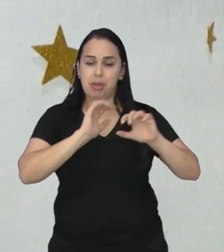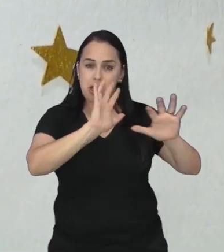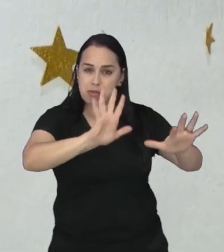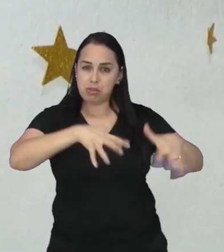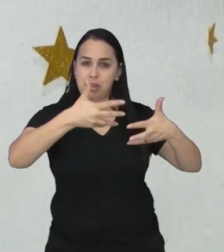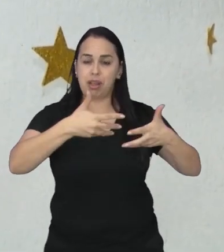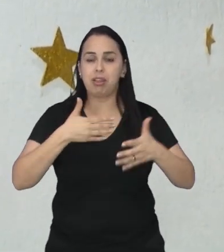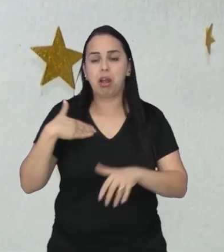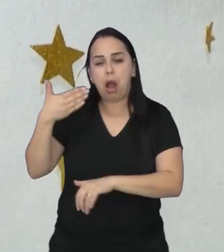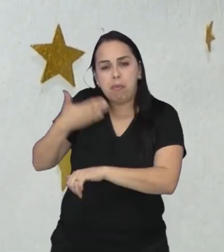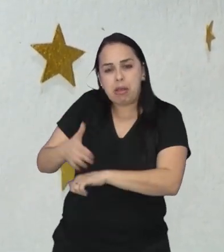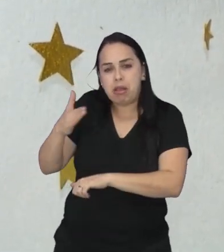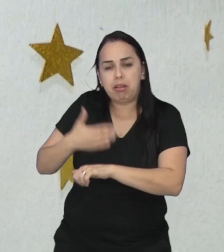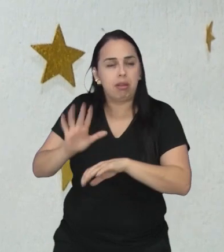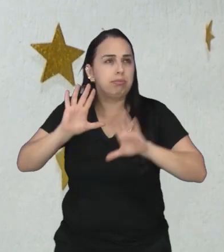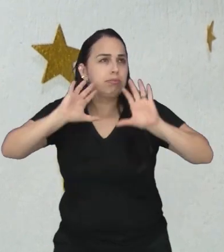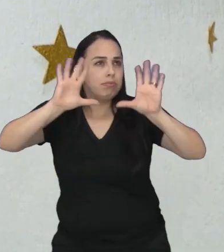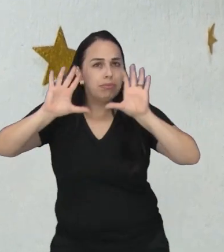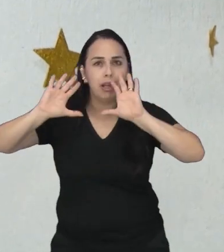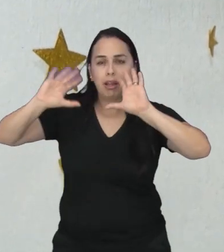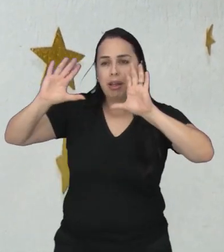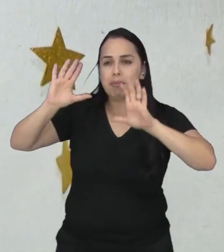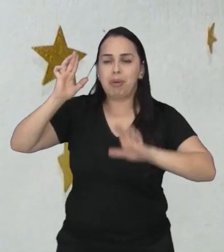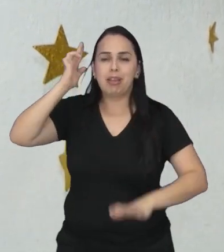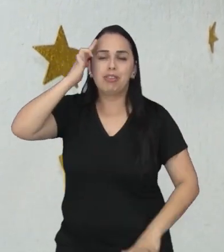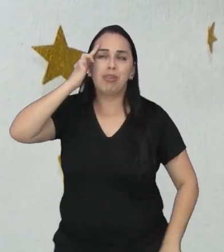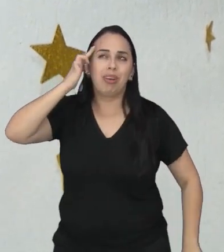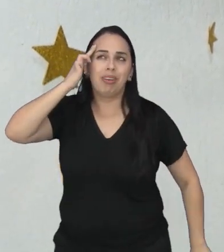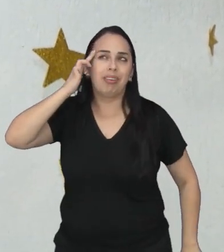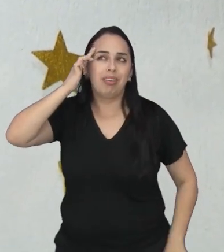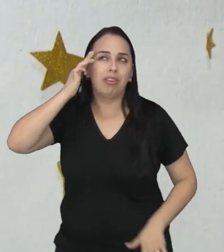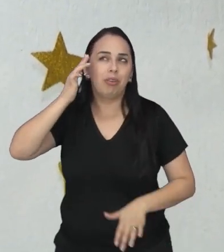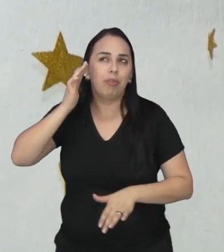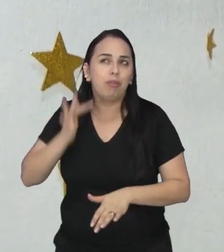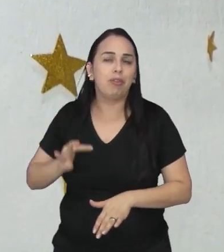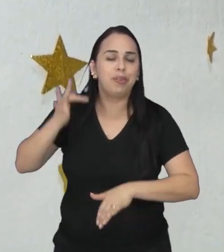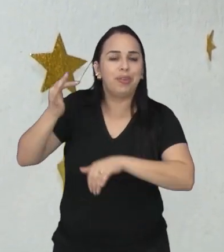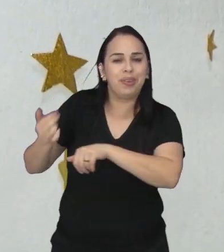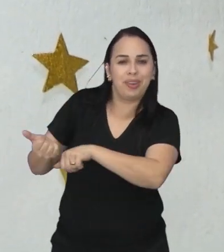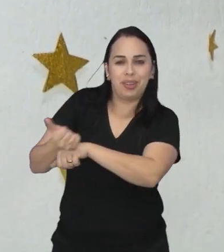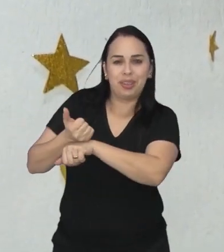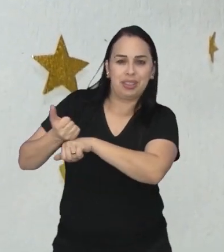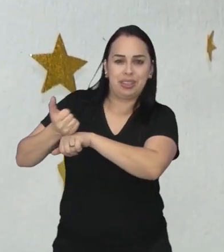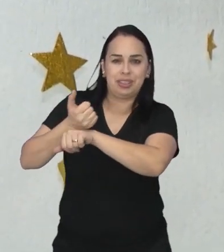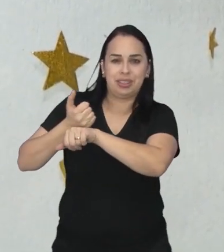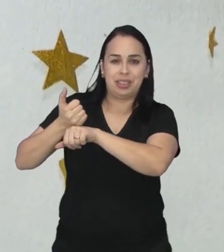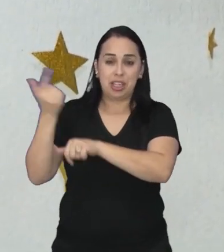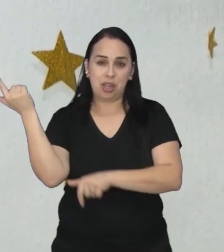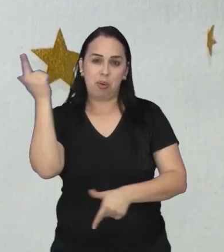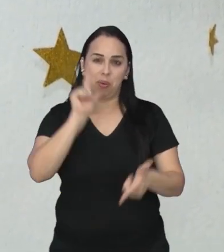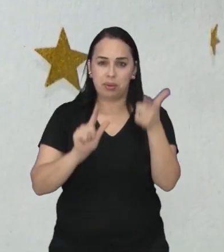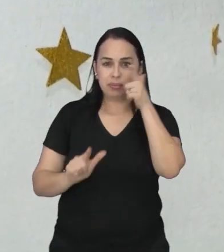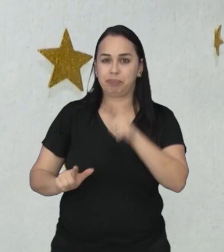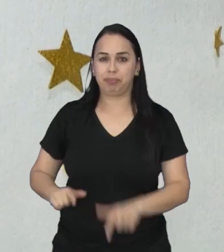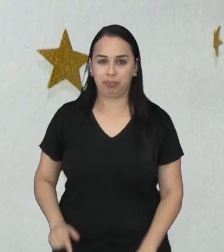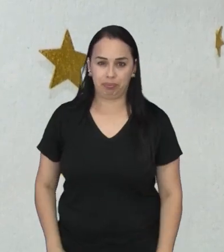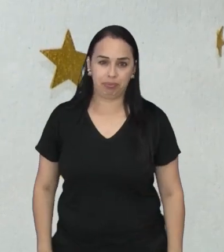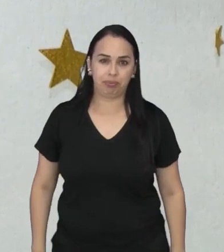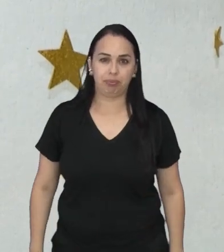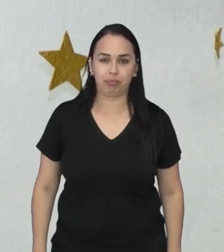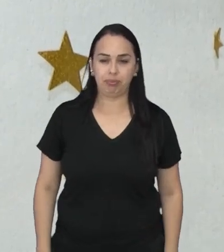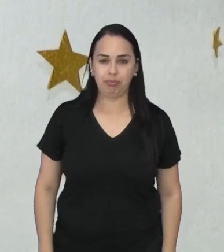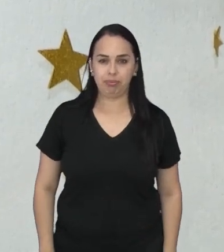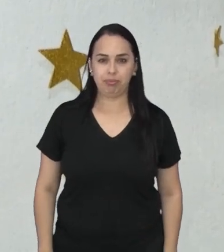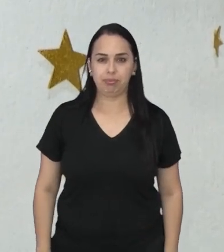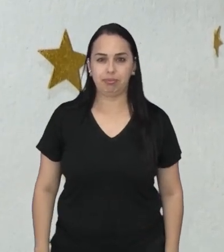nesse esporte. Comecei a treinar bastante para realizar meu grande sonho, ser um jogador profissional e ter várias